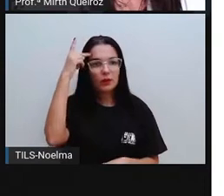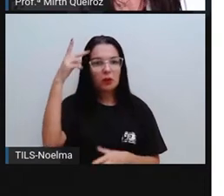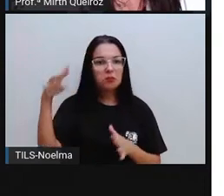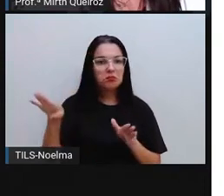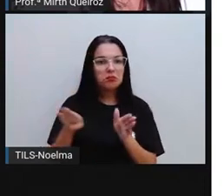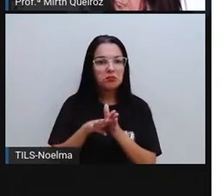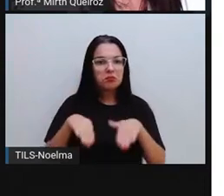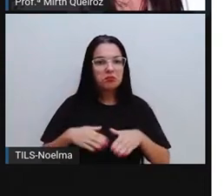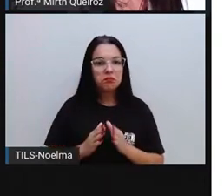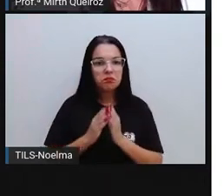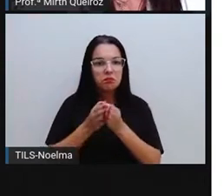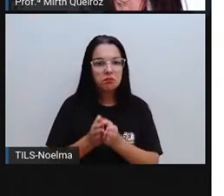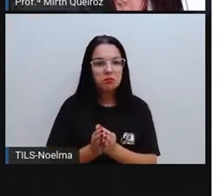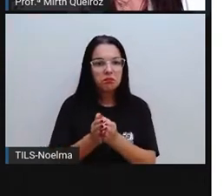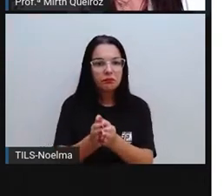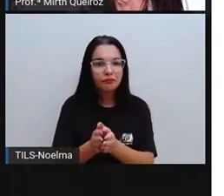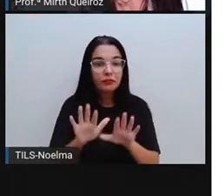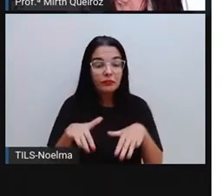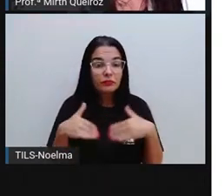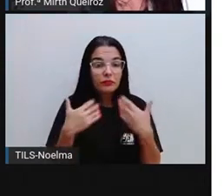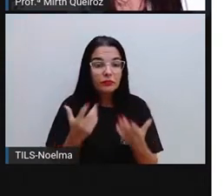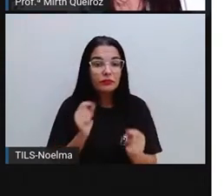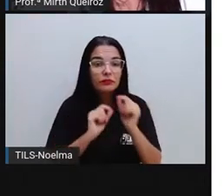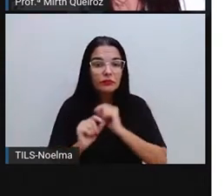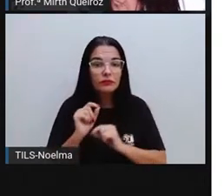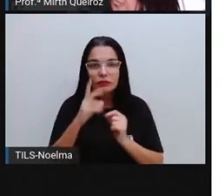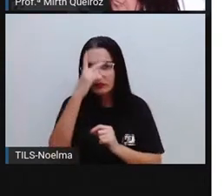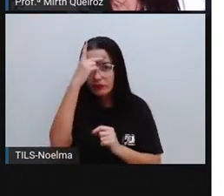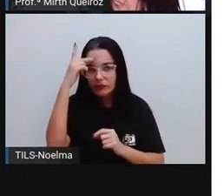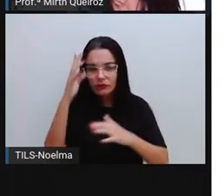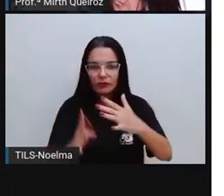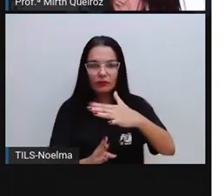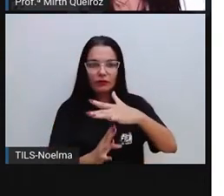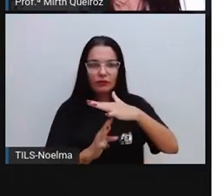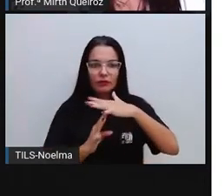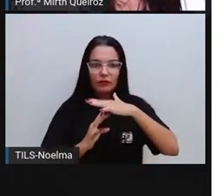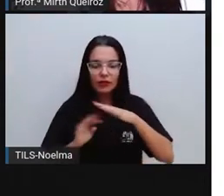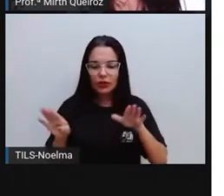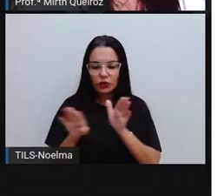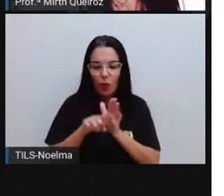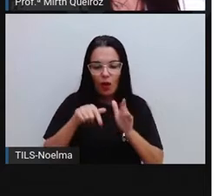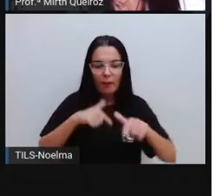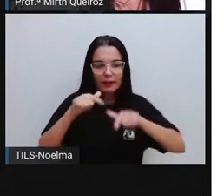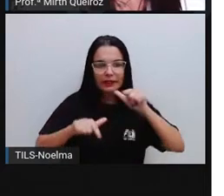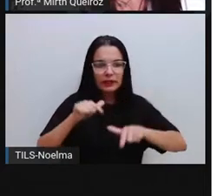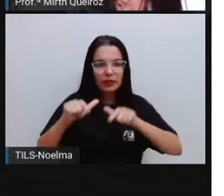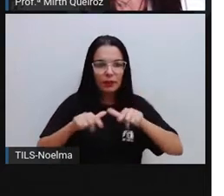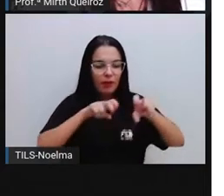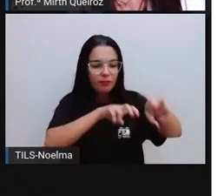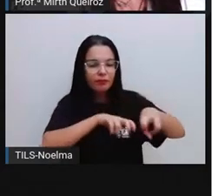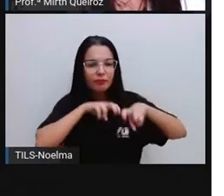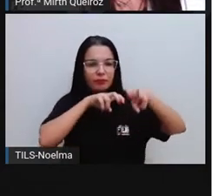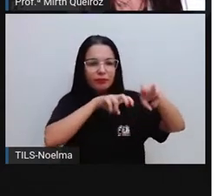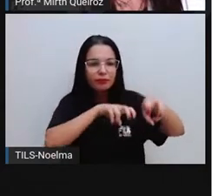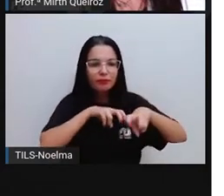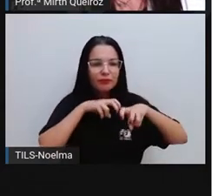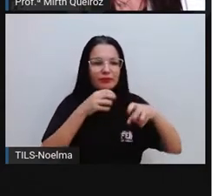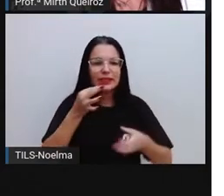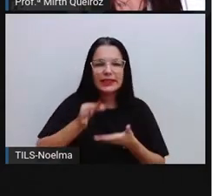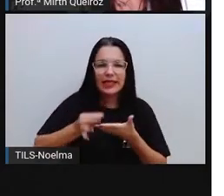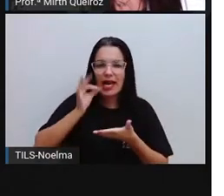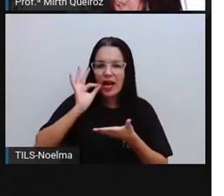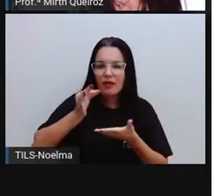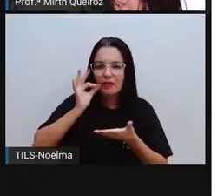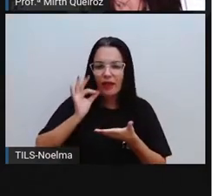de 1908. Esses imigrantes, eles vinham para trabalhar nas fazendas de café do Oeste, né, no estado de São Paulo,